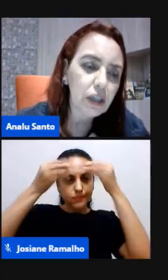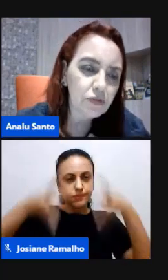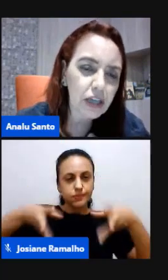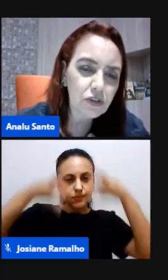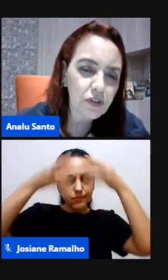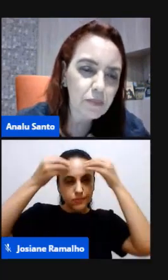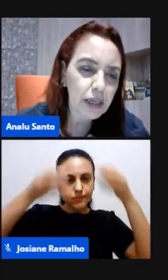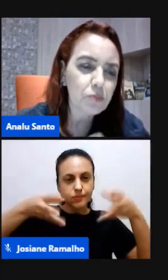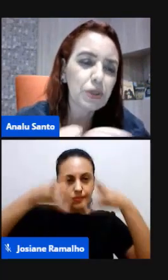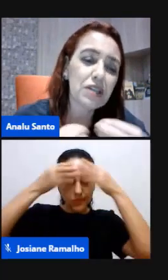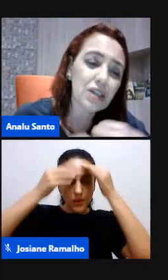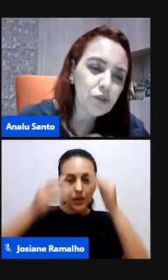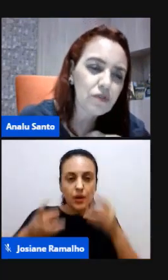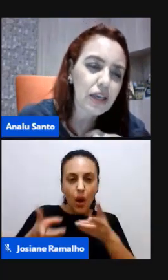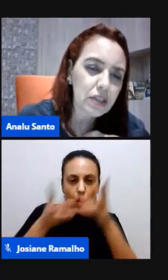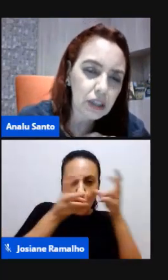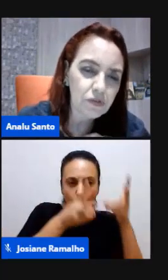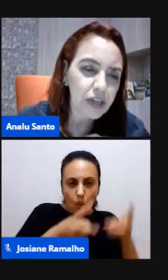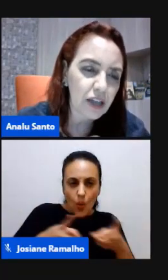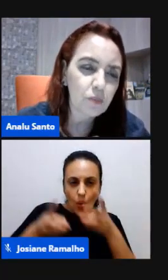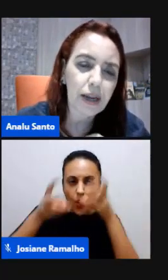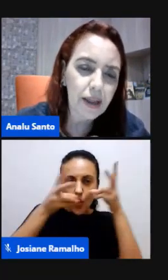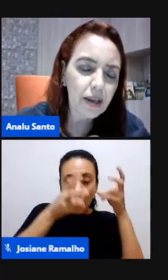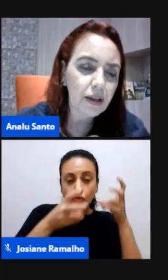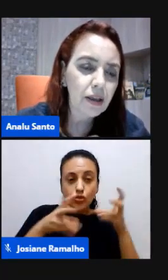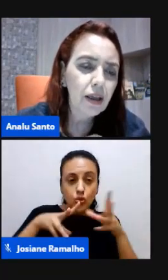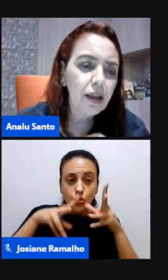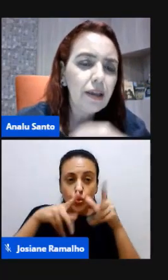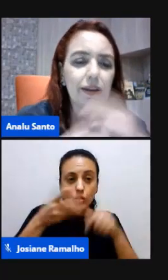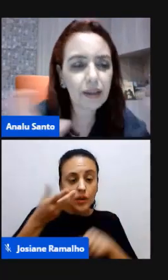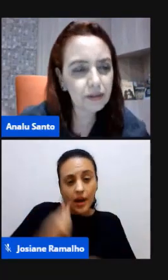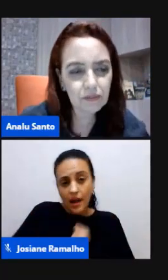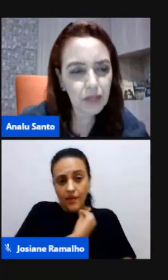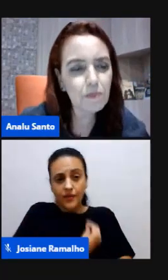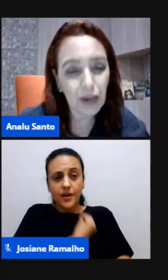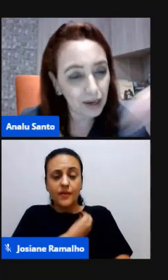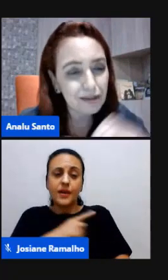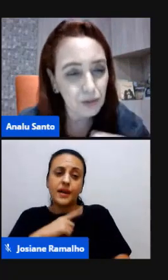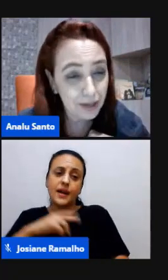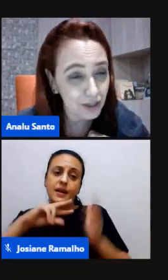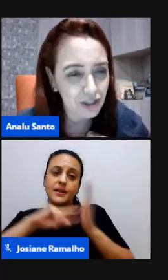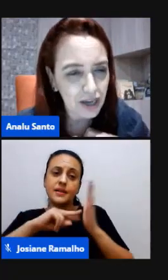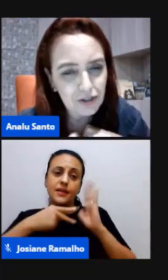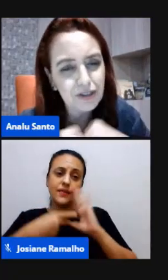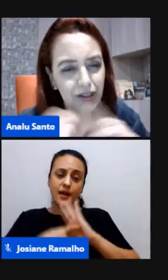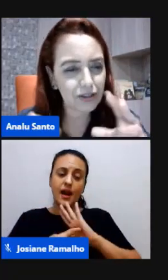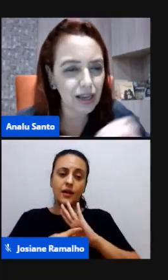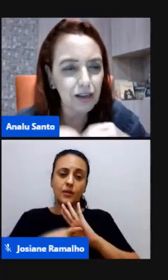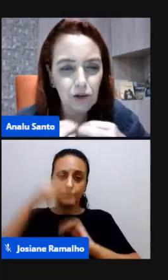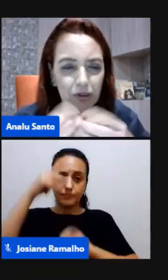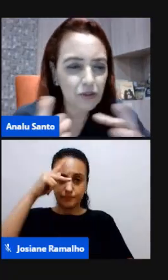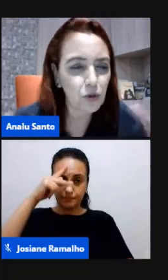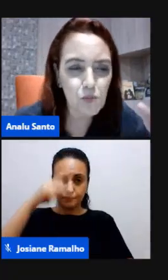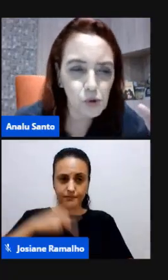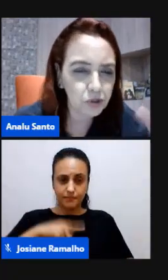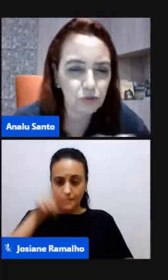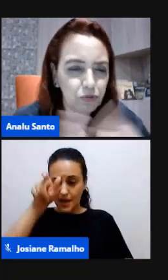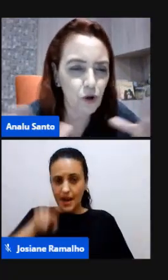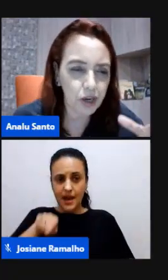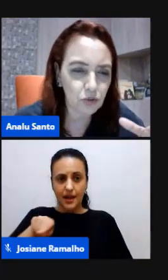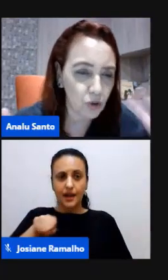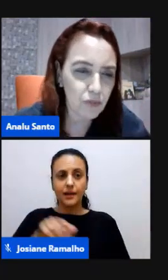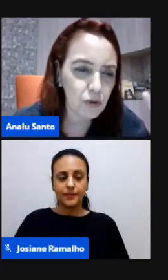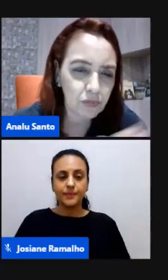vive significativamente. Porque se não tiver significado para ela nem dá bola. Ela é tão inteligente que se a coisa for